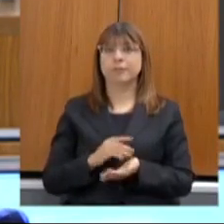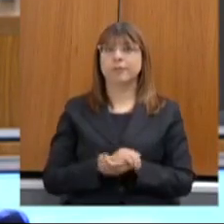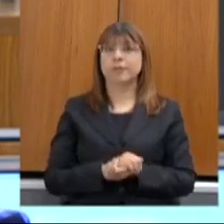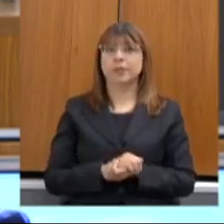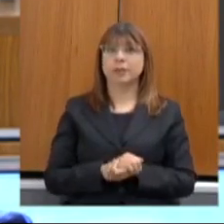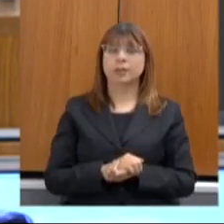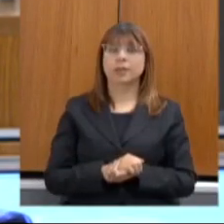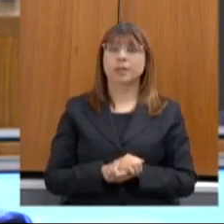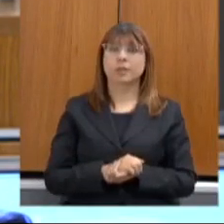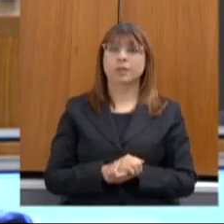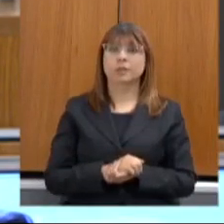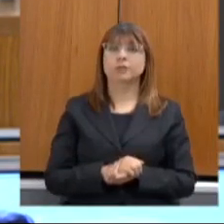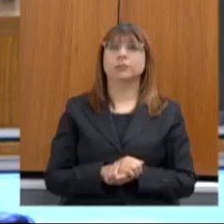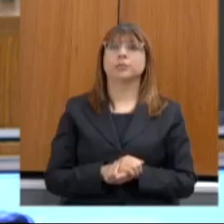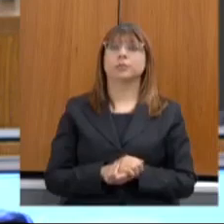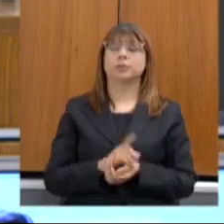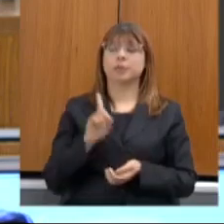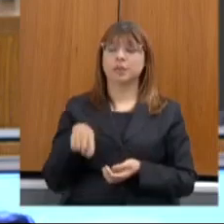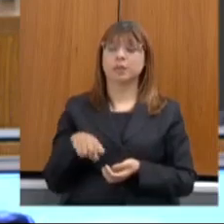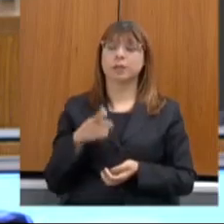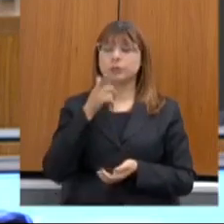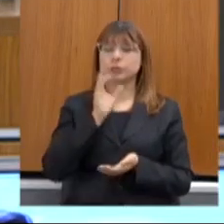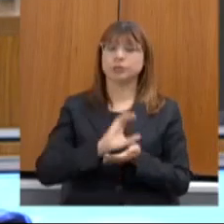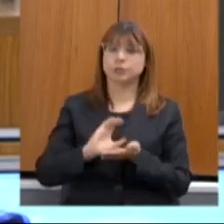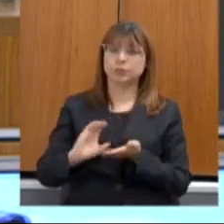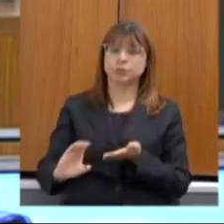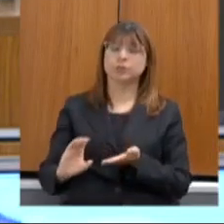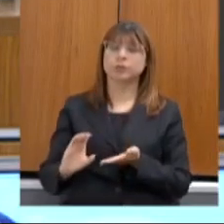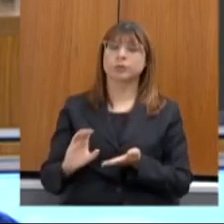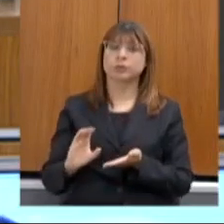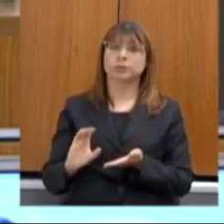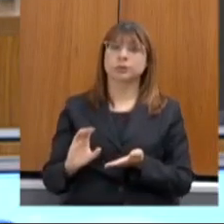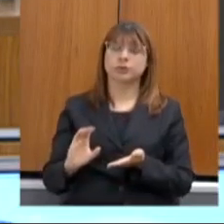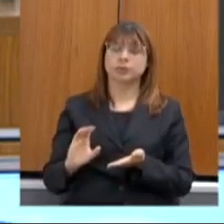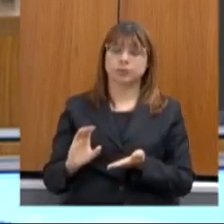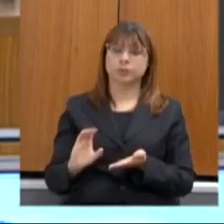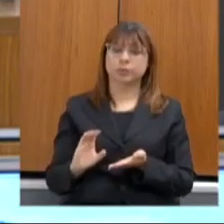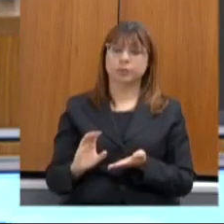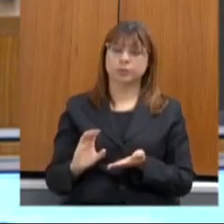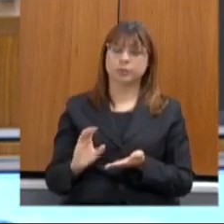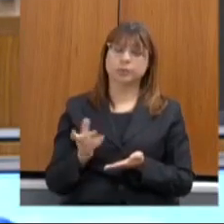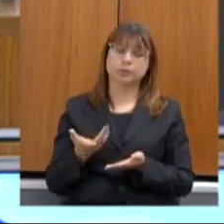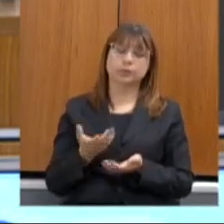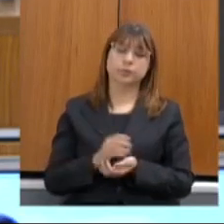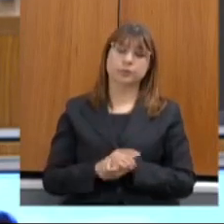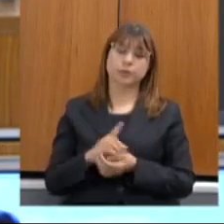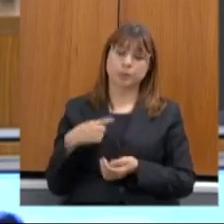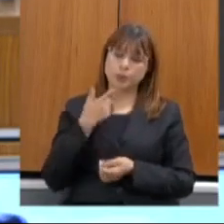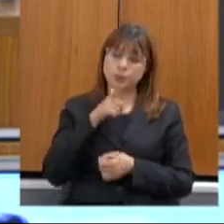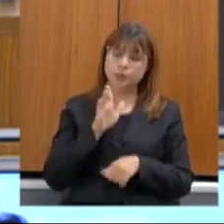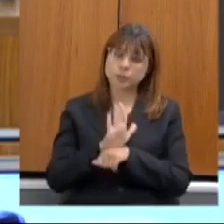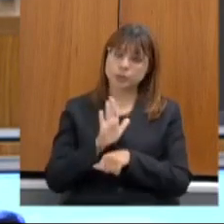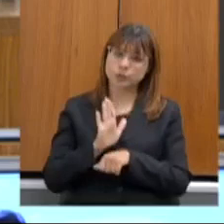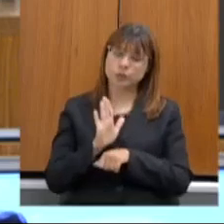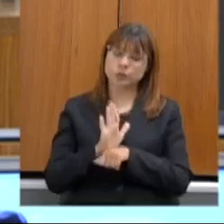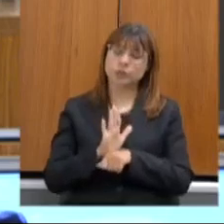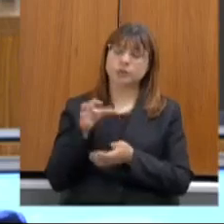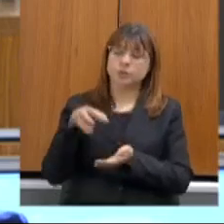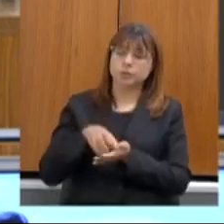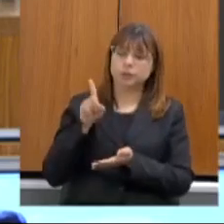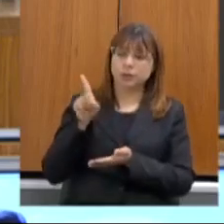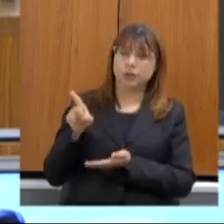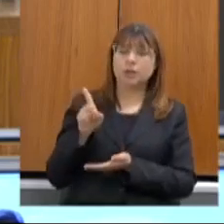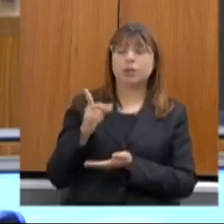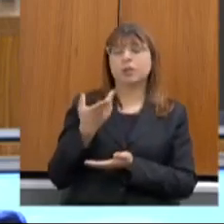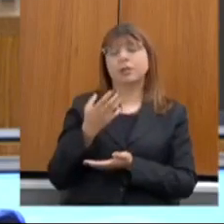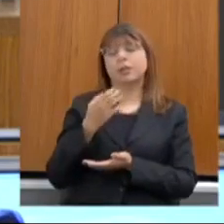endividamento aí de recursos da emenda de emenda para a gente poder ajudar agência Metropolitana do Vale do